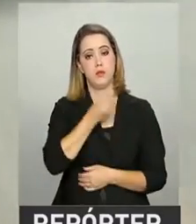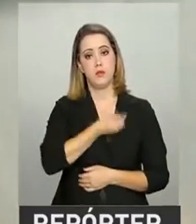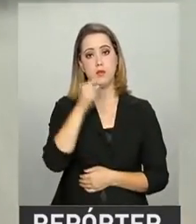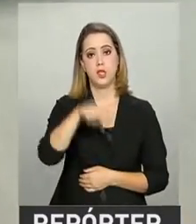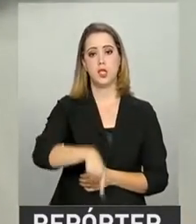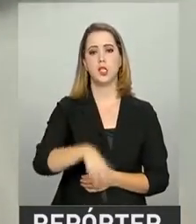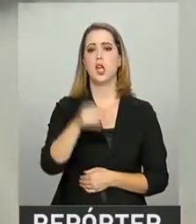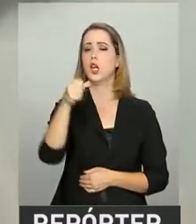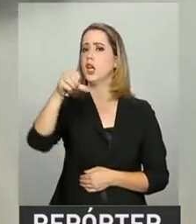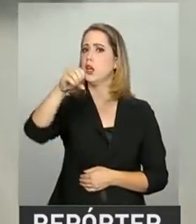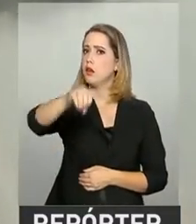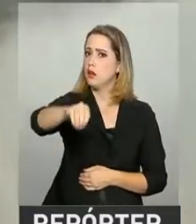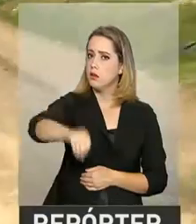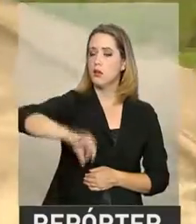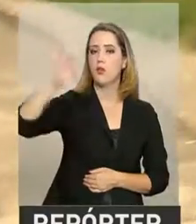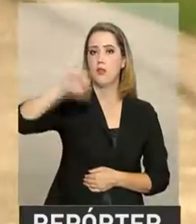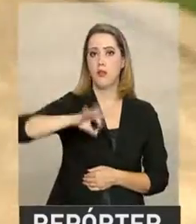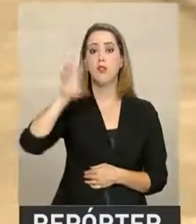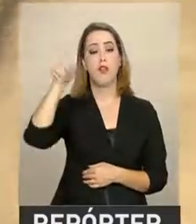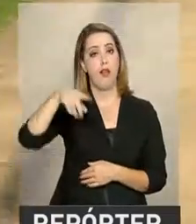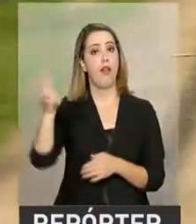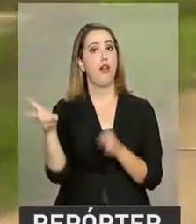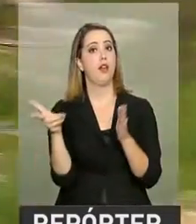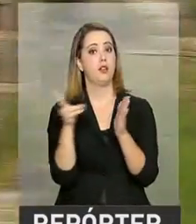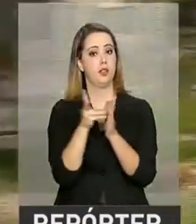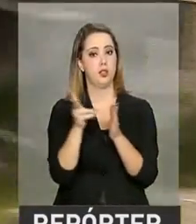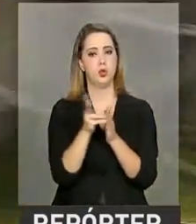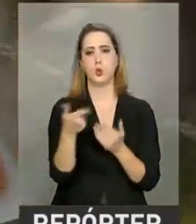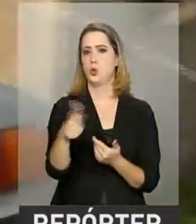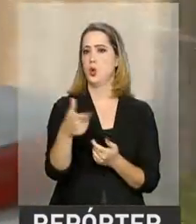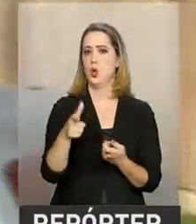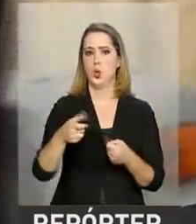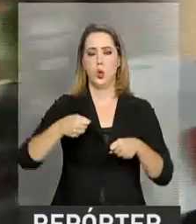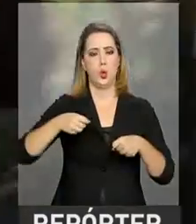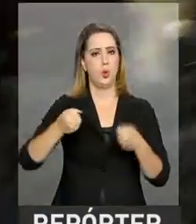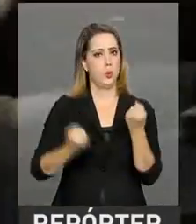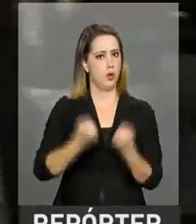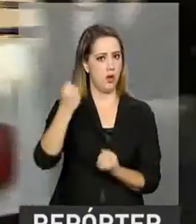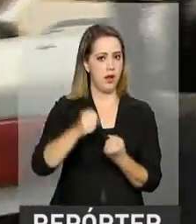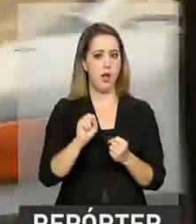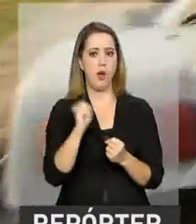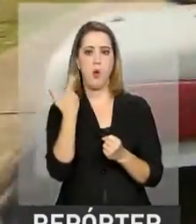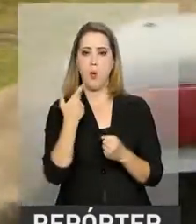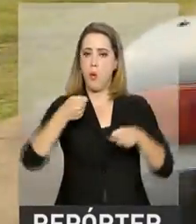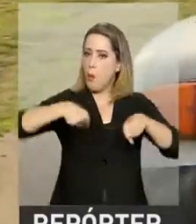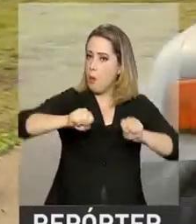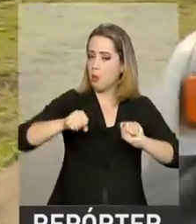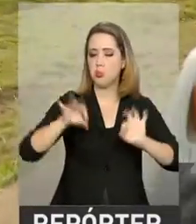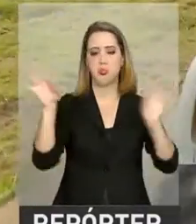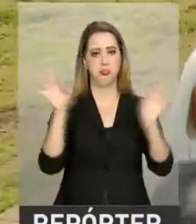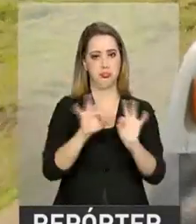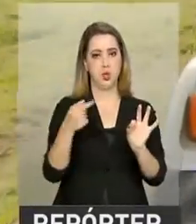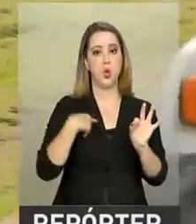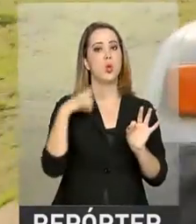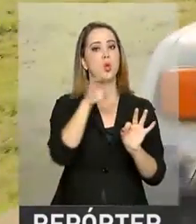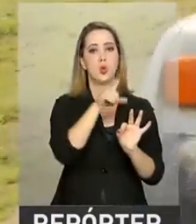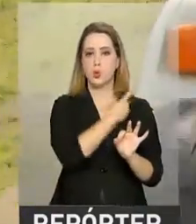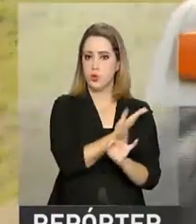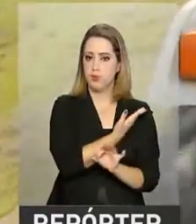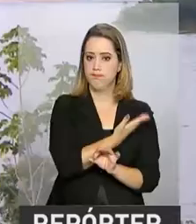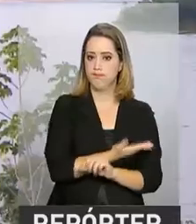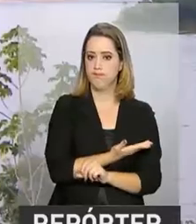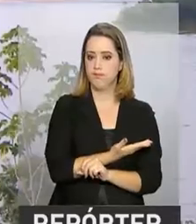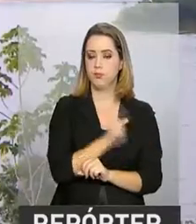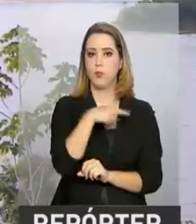e da agricultura familiar. Por aqui não tem carro nem moto, só este trator. E o único meio para se chegar até